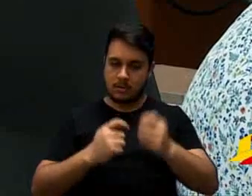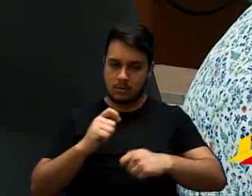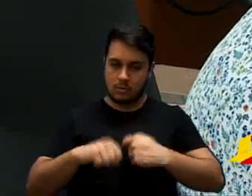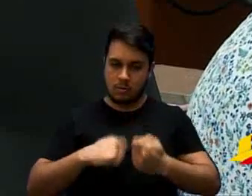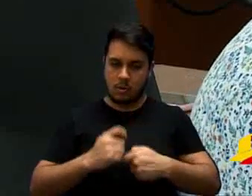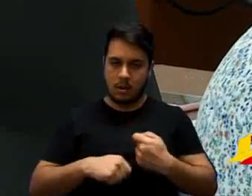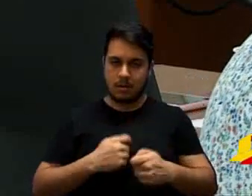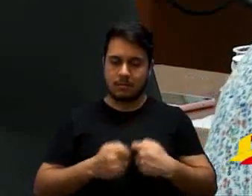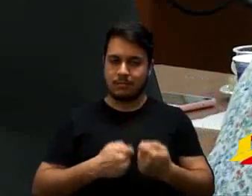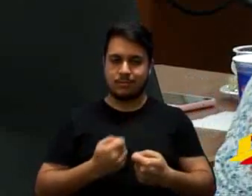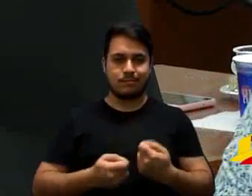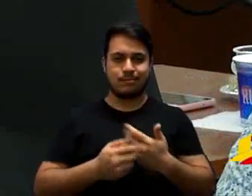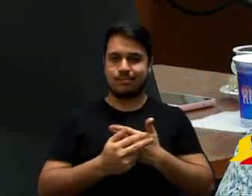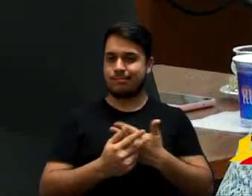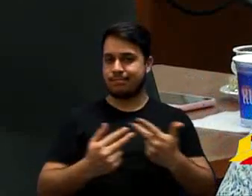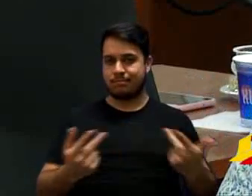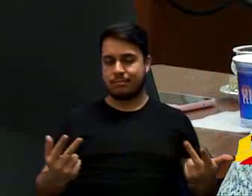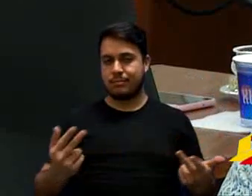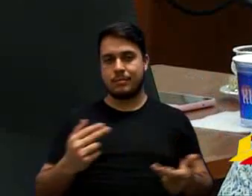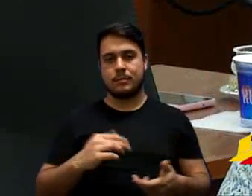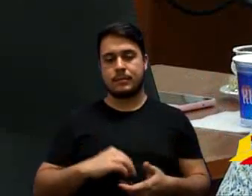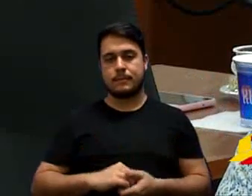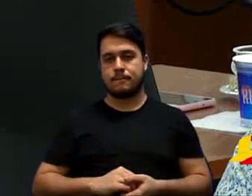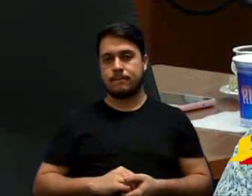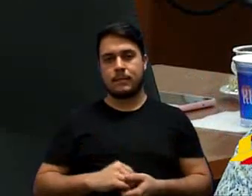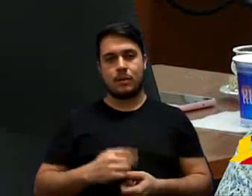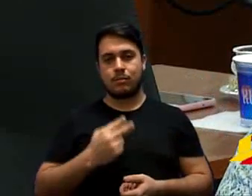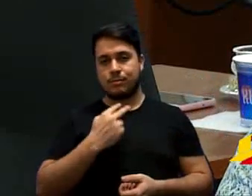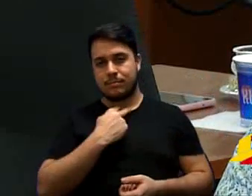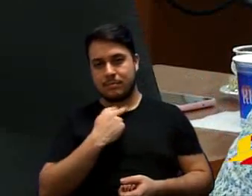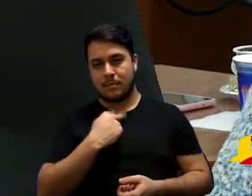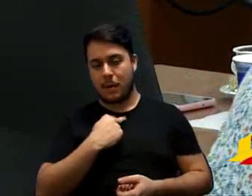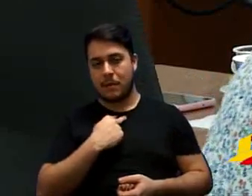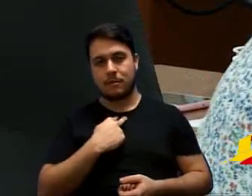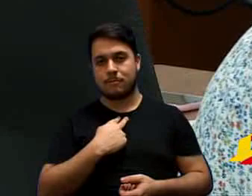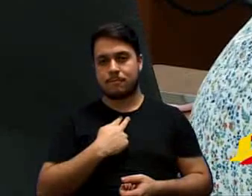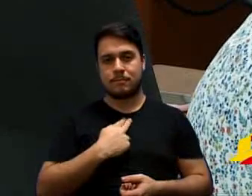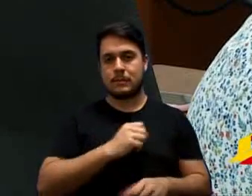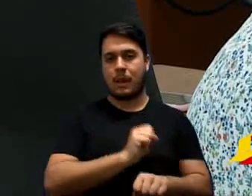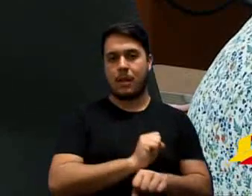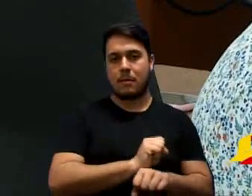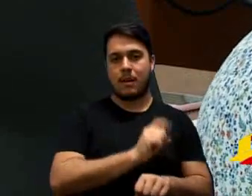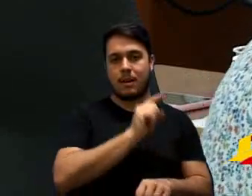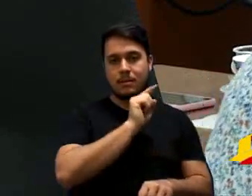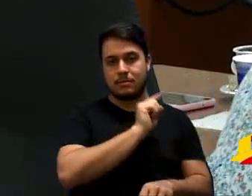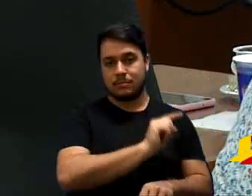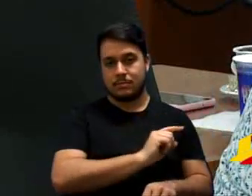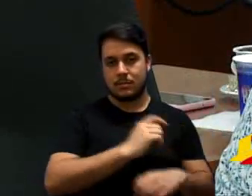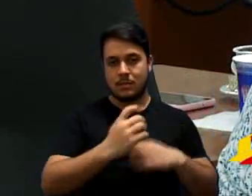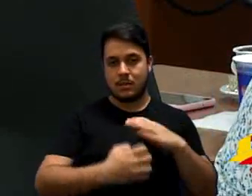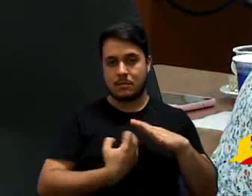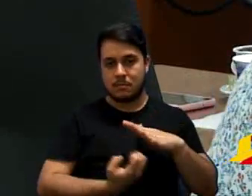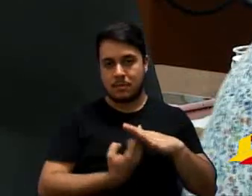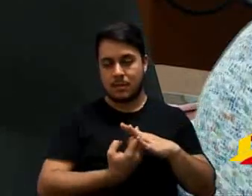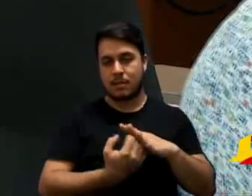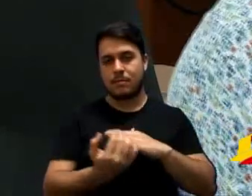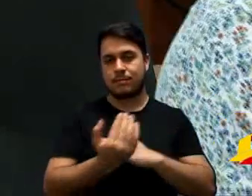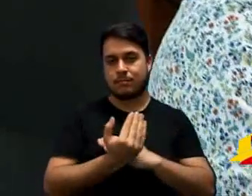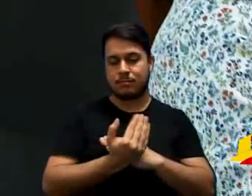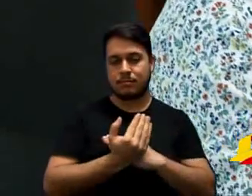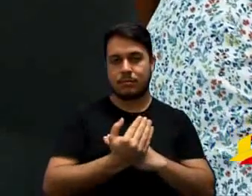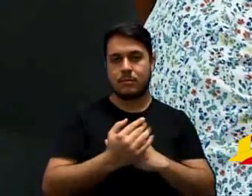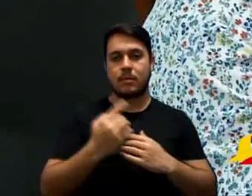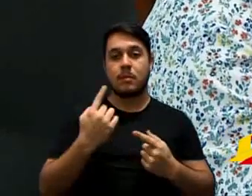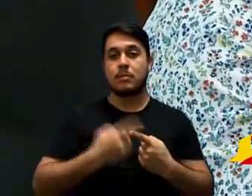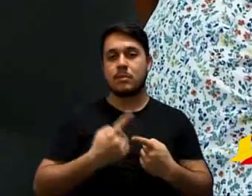enfim e 60 então não tem como deixar por conta dele e me parece que o sistema ele não briga contra isso porque aí é a